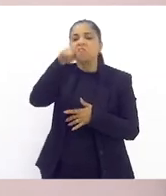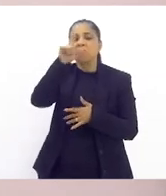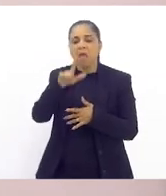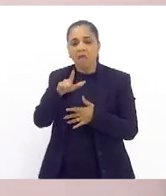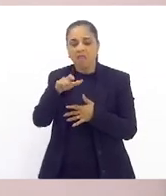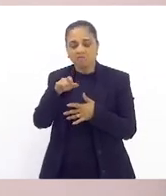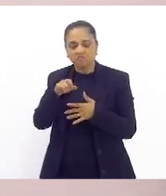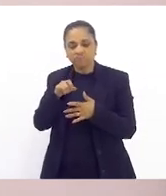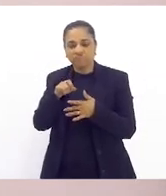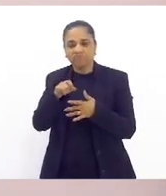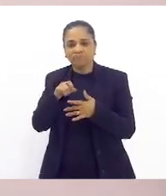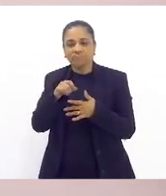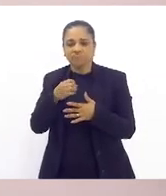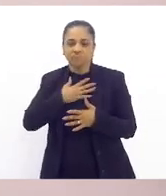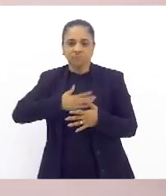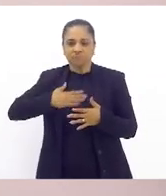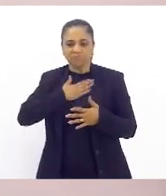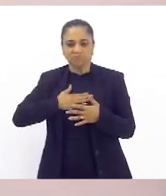83%